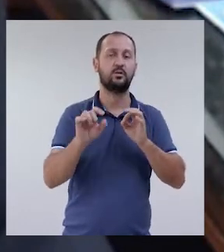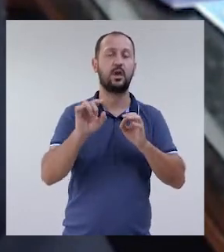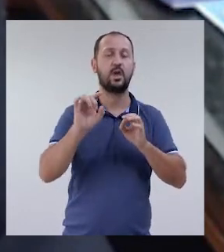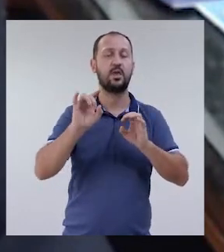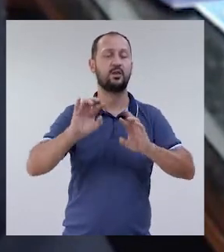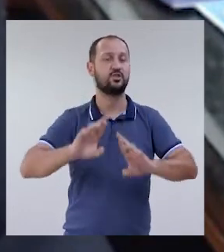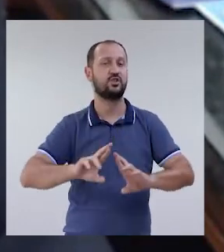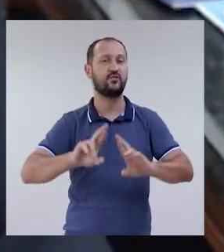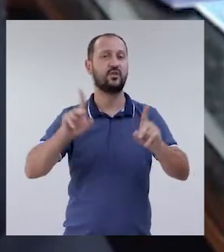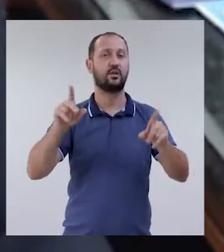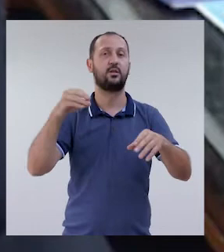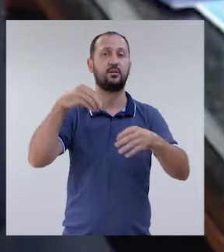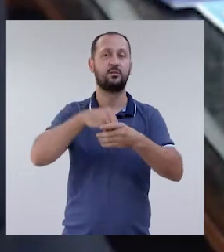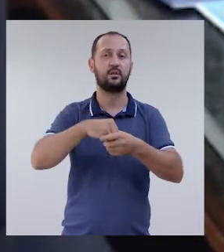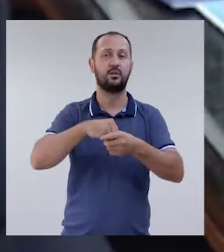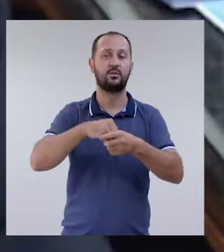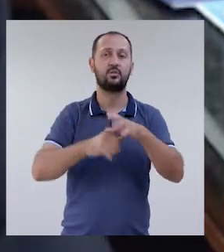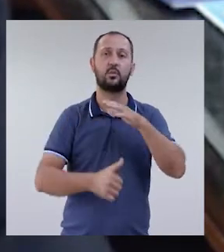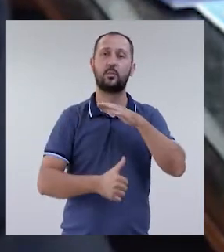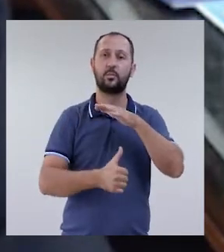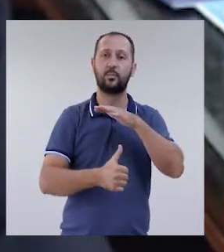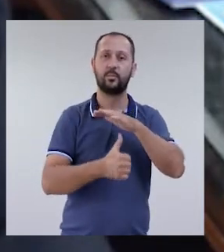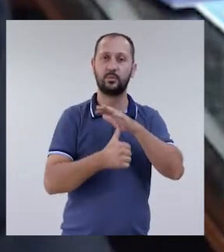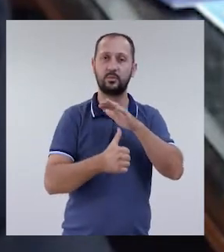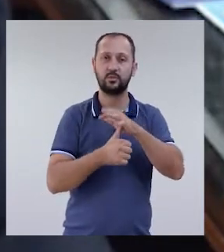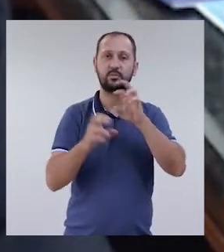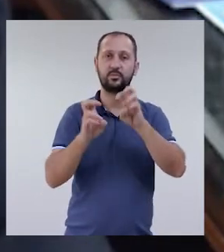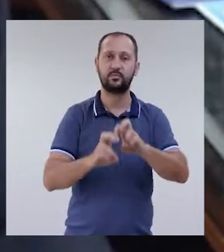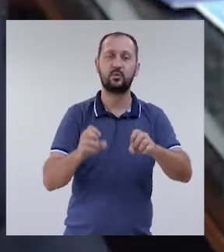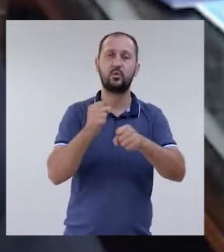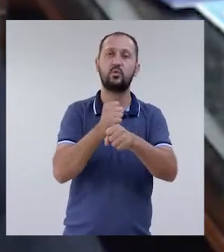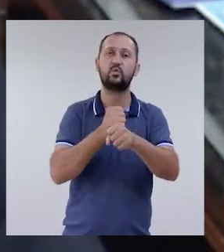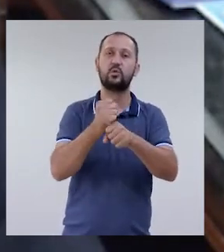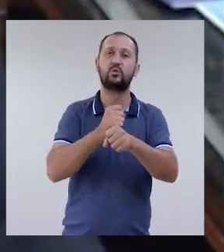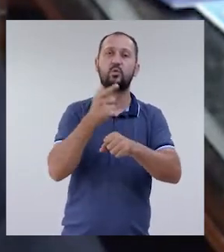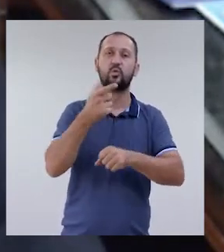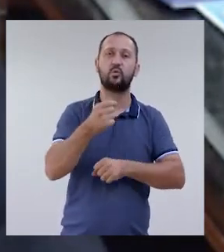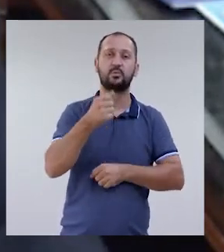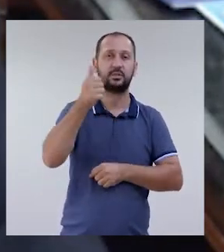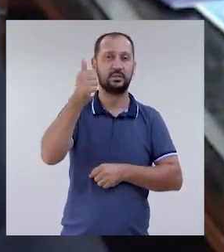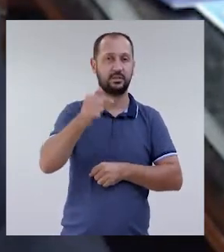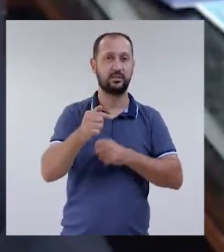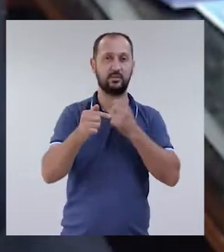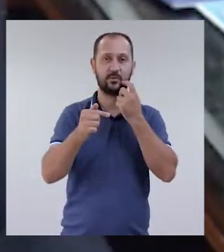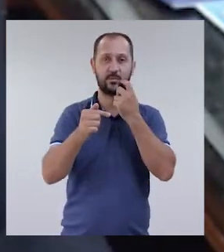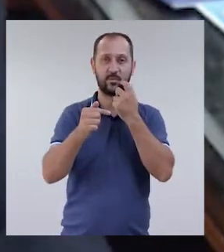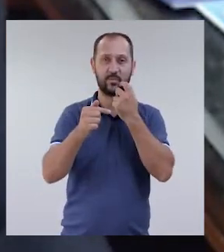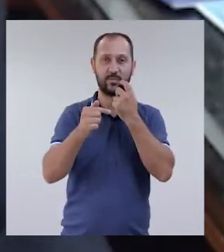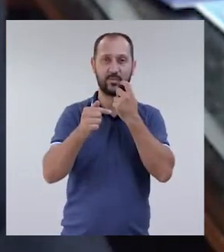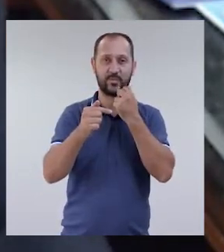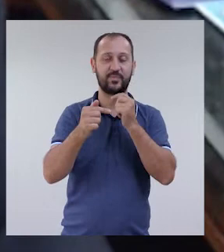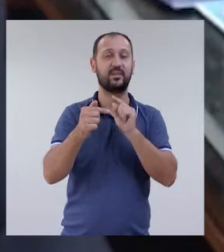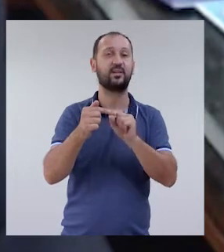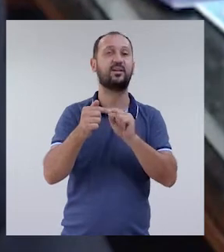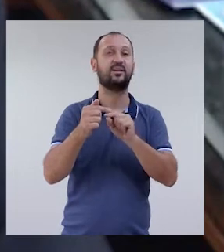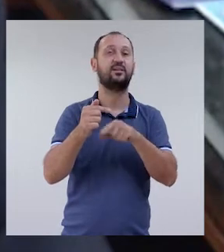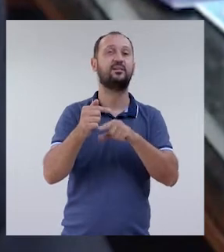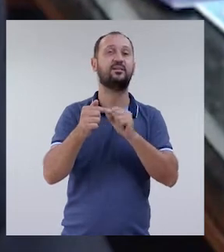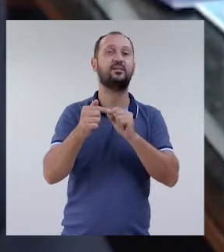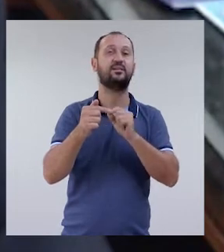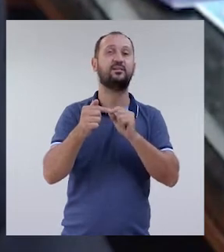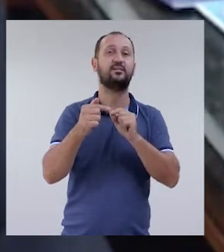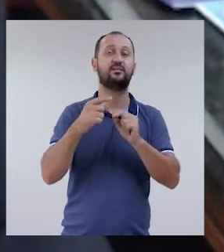de maneira excepcional na Central de Processamento Eletrônico, isso em 2017, né? E naquela